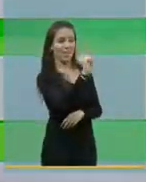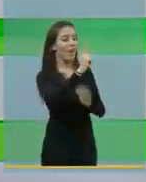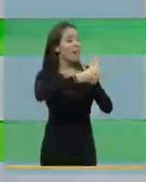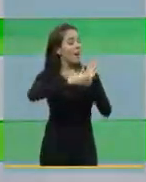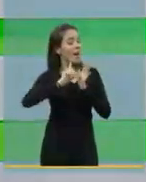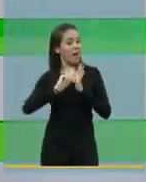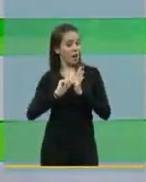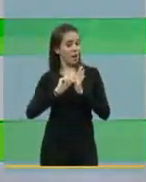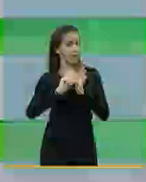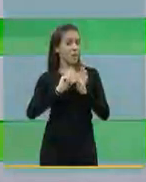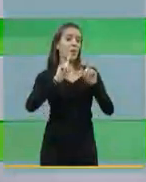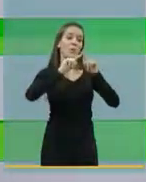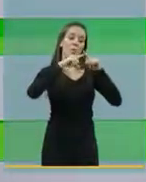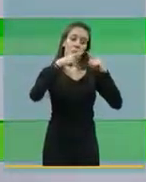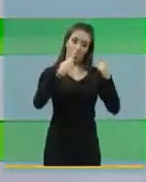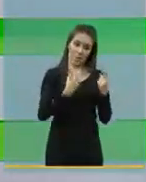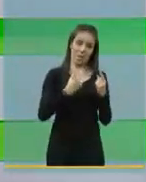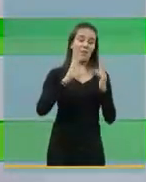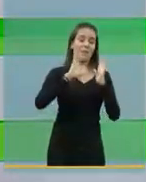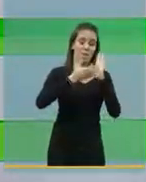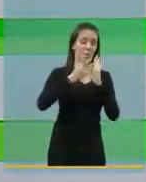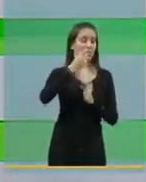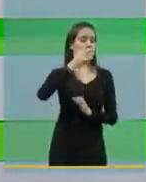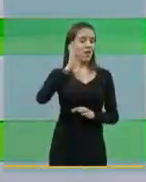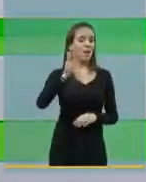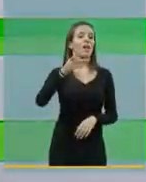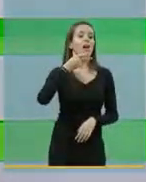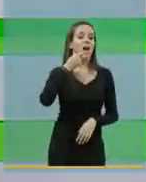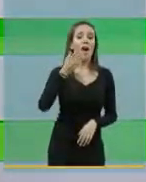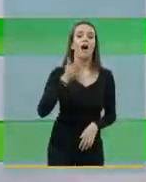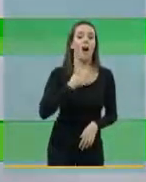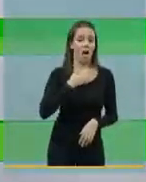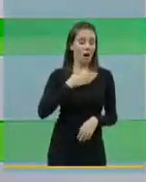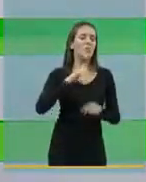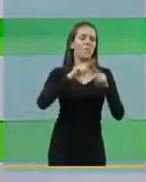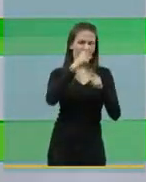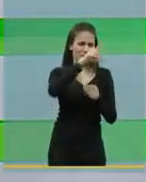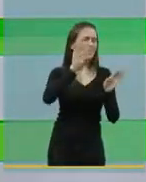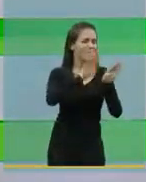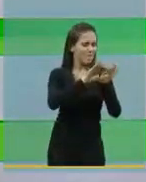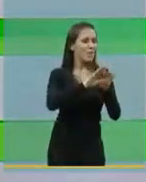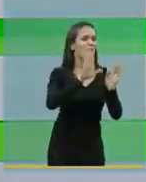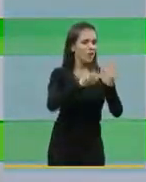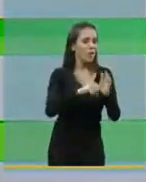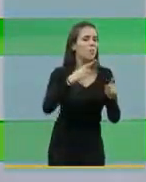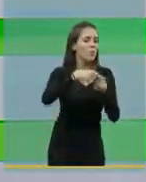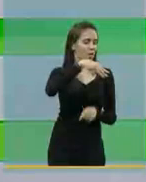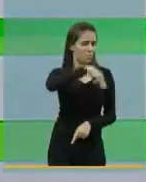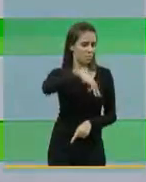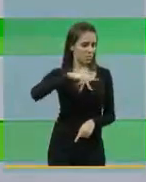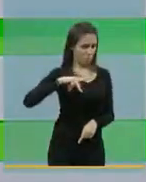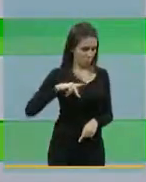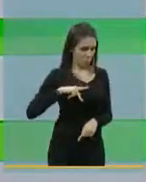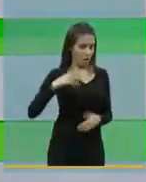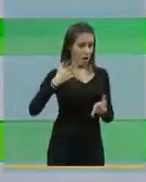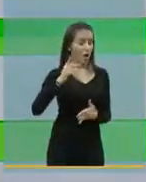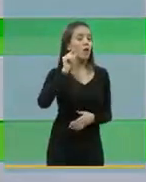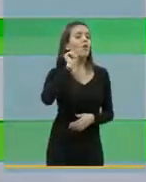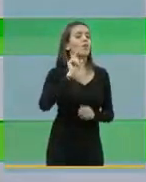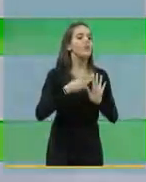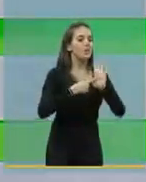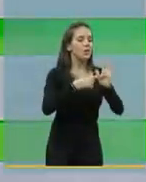mas o pt o aproveitou para assaltar também porque o ministério público denunciou agora